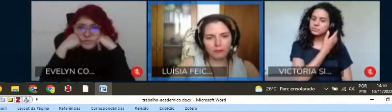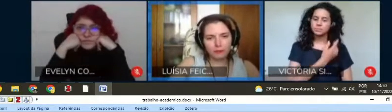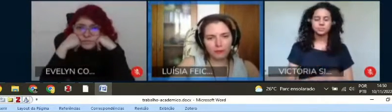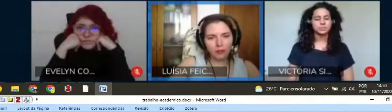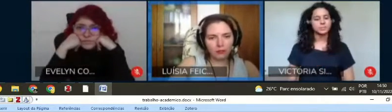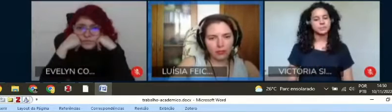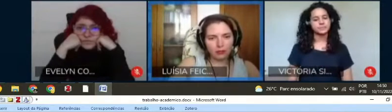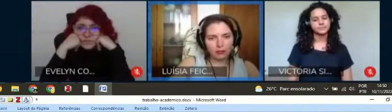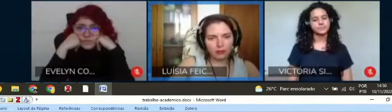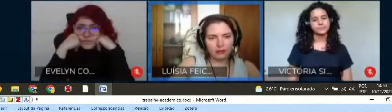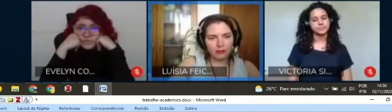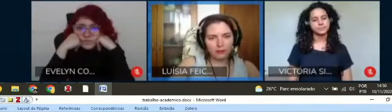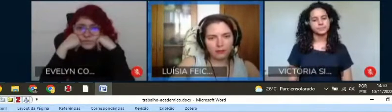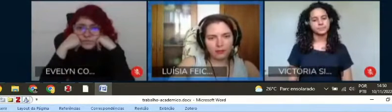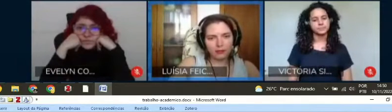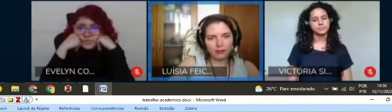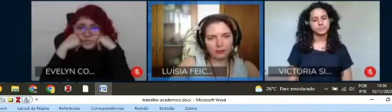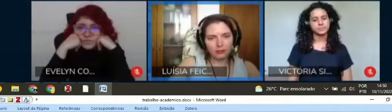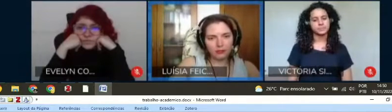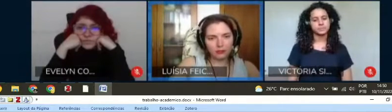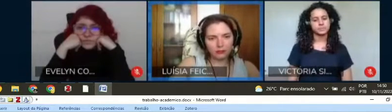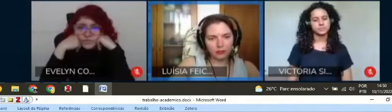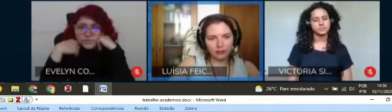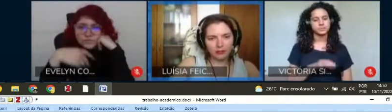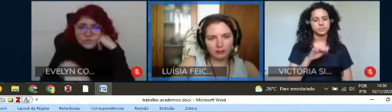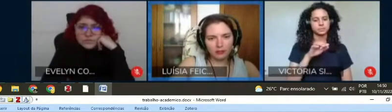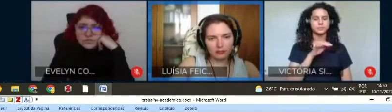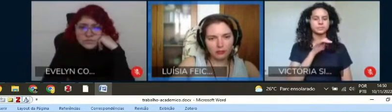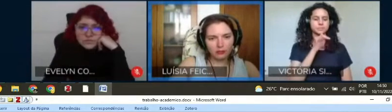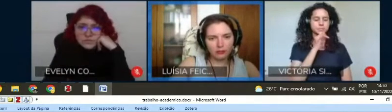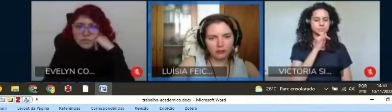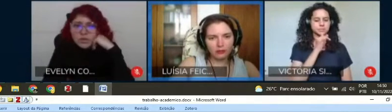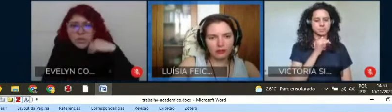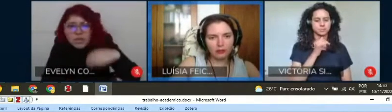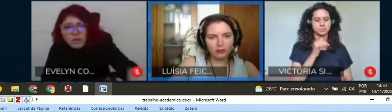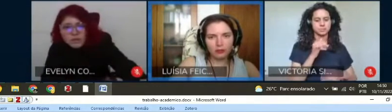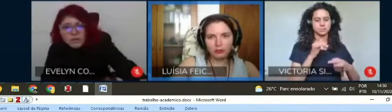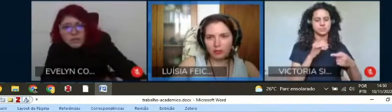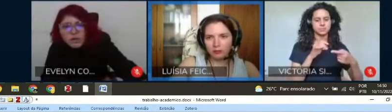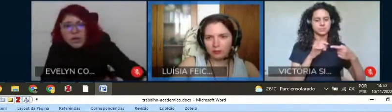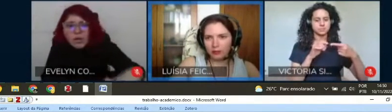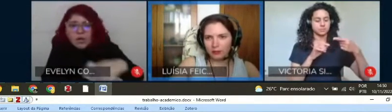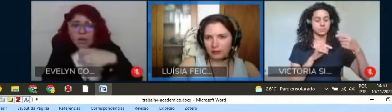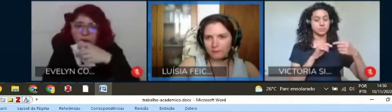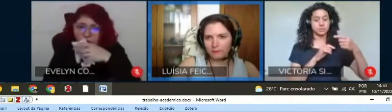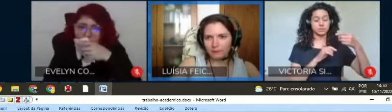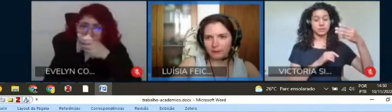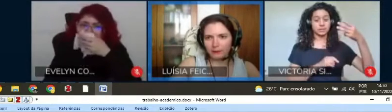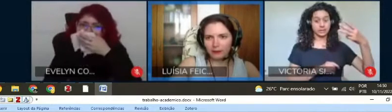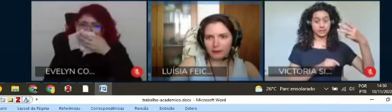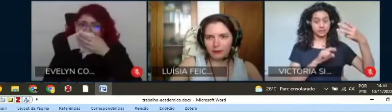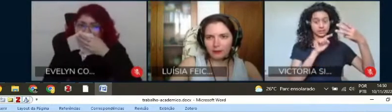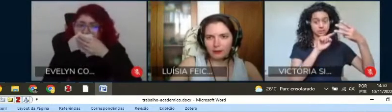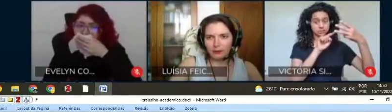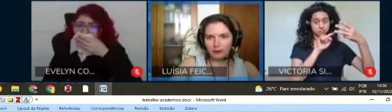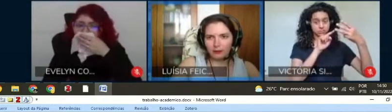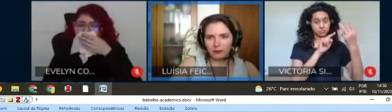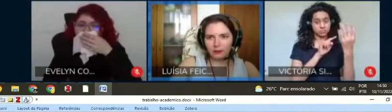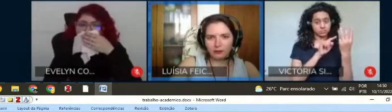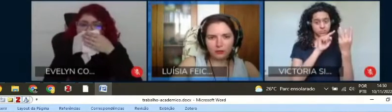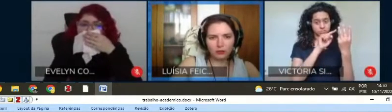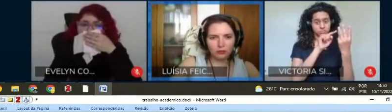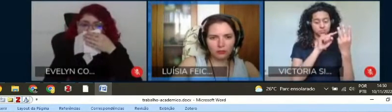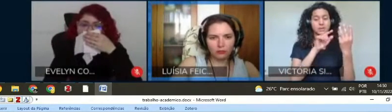E daí eu tenho que, esses aqui vão ser a seção 3.1 e a seção 3.2. Então eu tenho que vir aqui